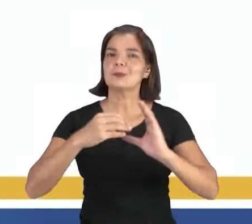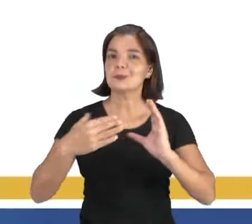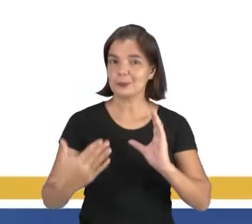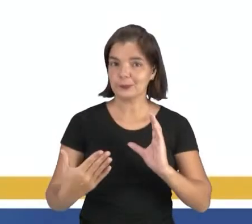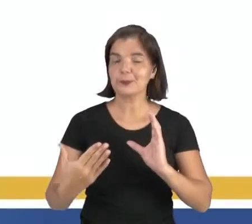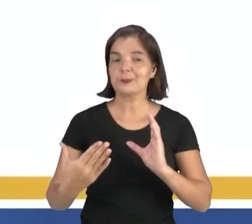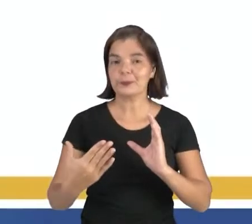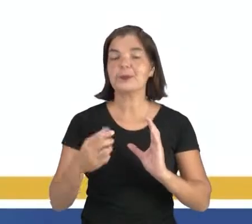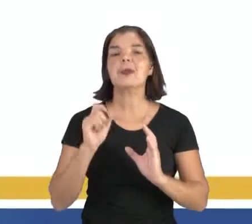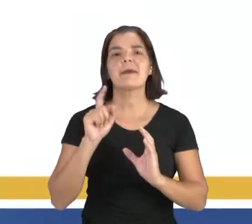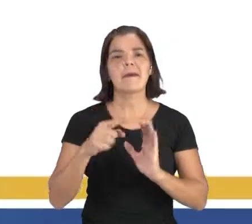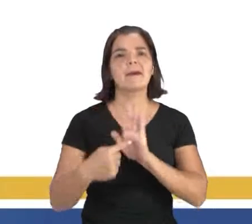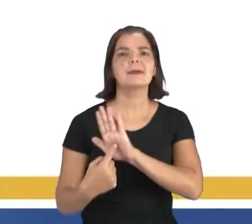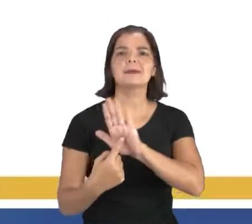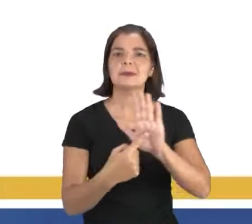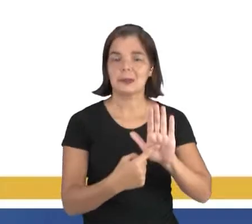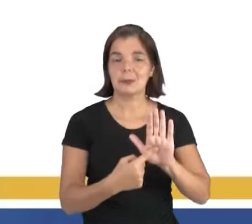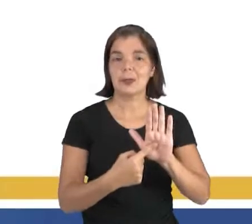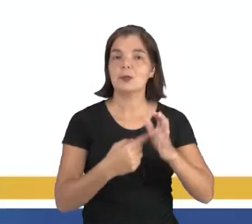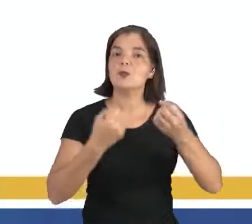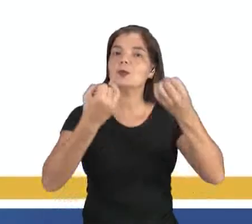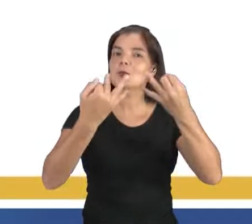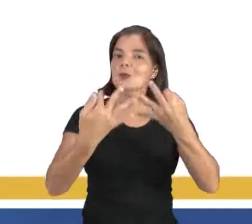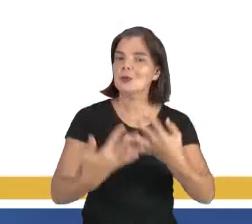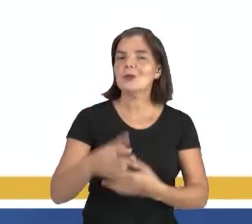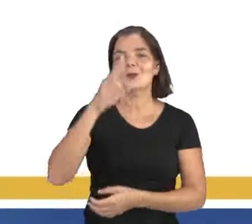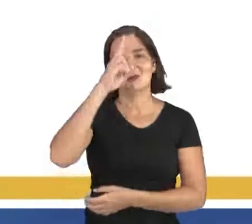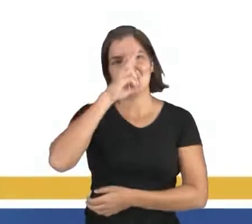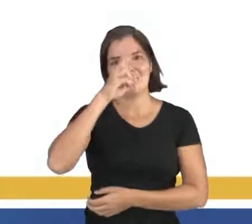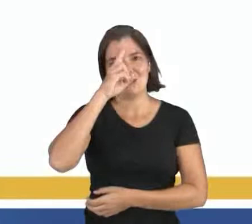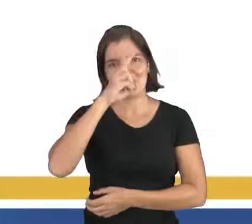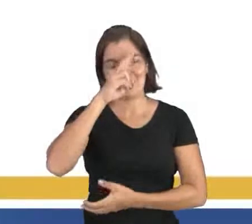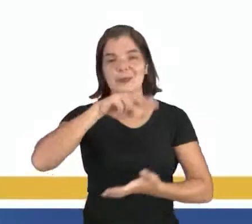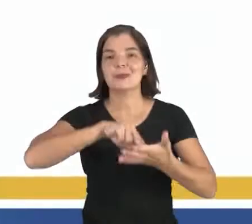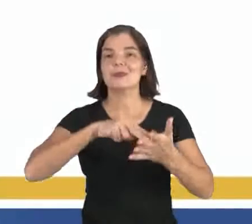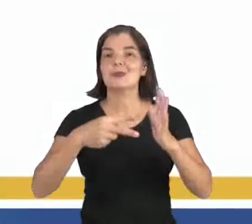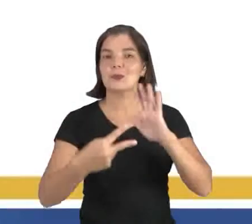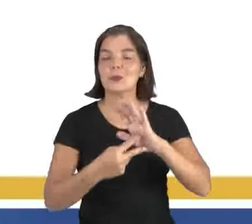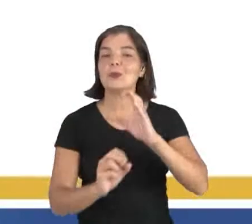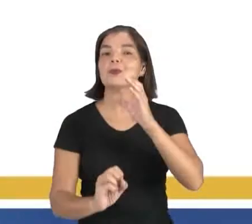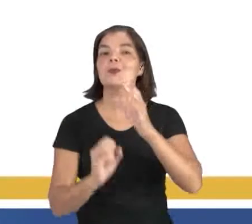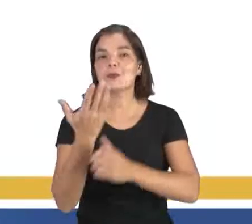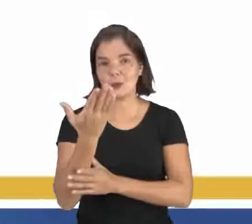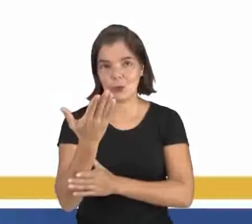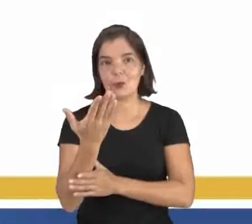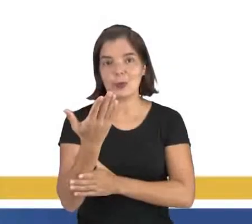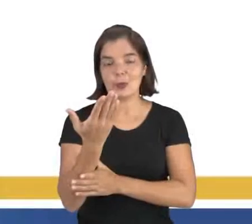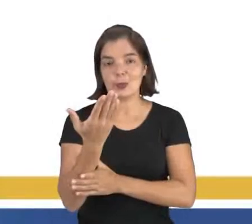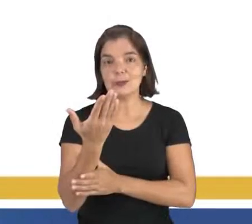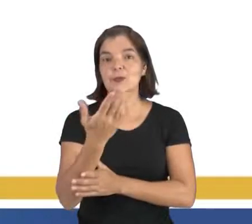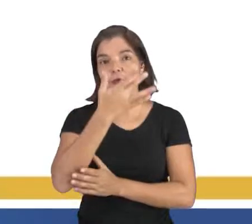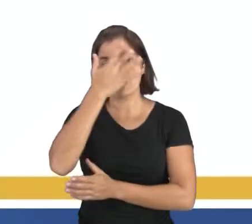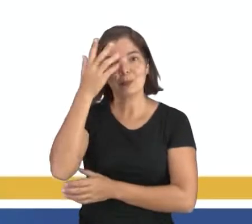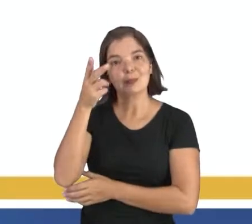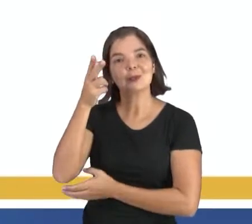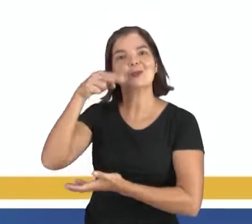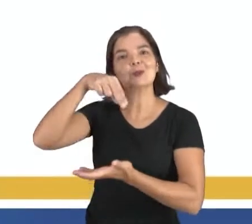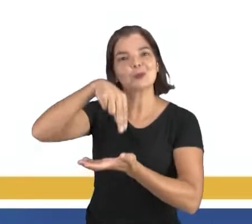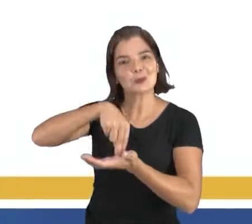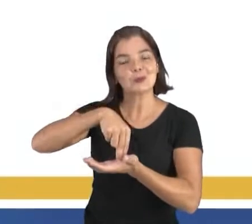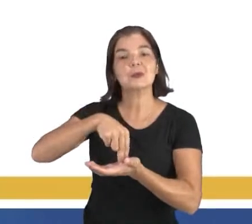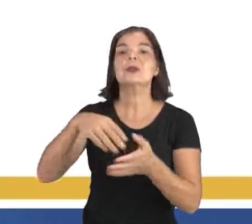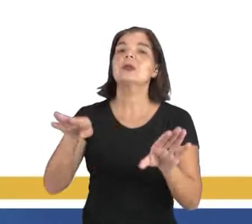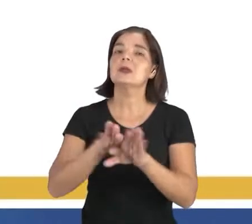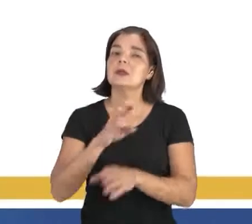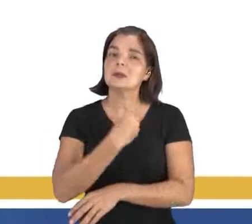um enredo, que apresenta o desenvolvimento da história, isto é, o que aconteceu com o surgimento de personagens e